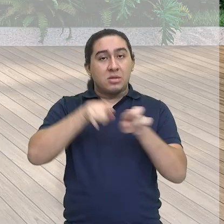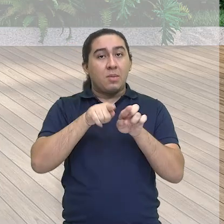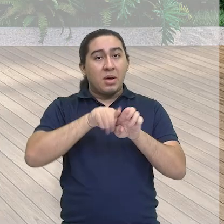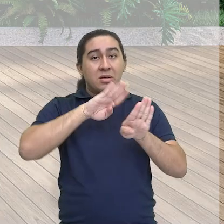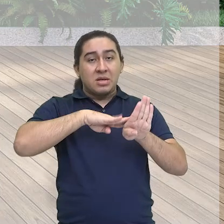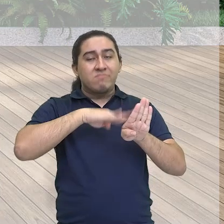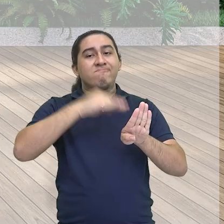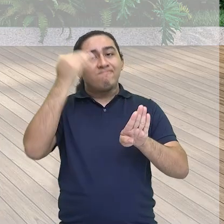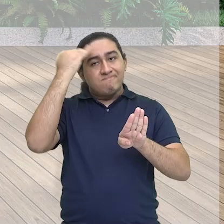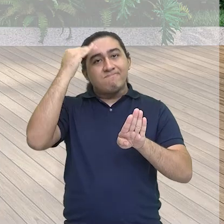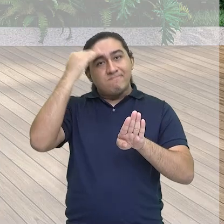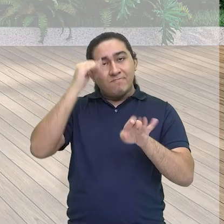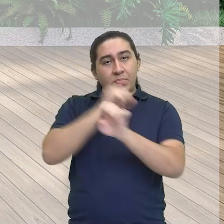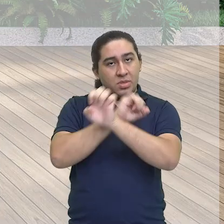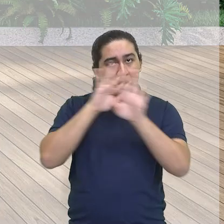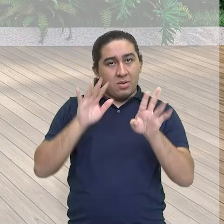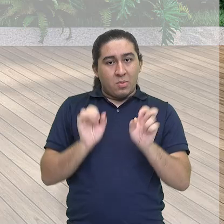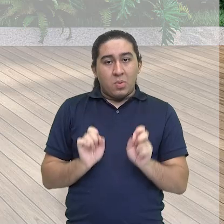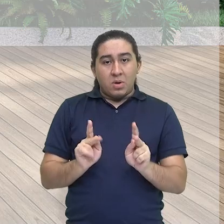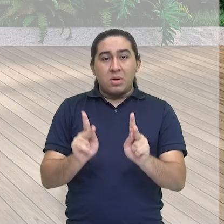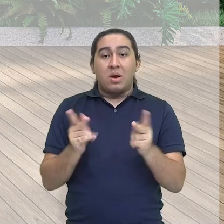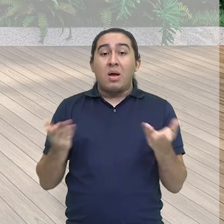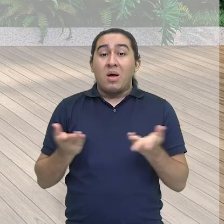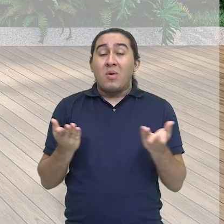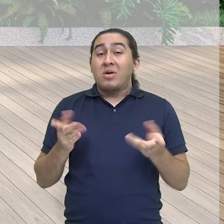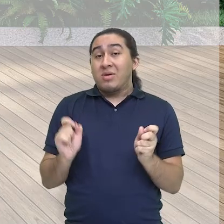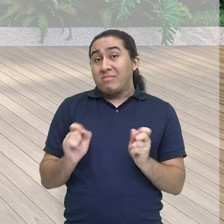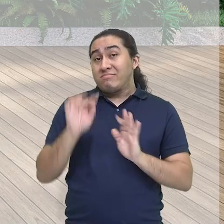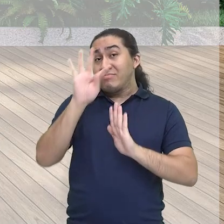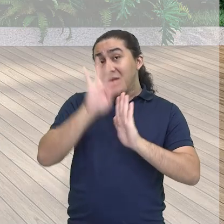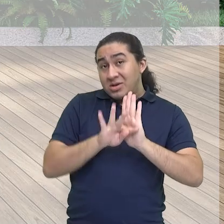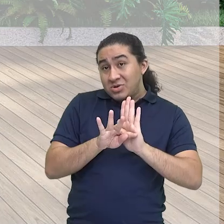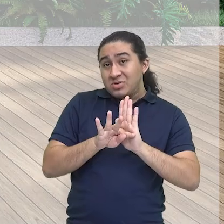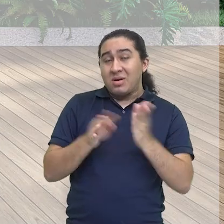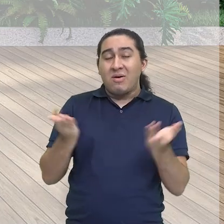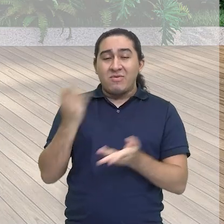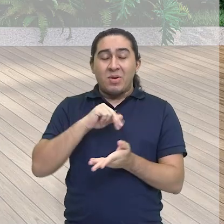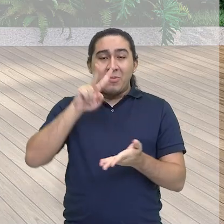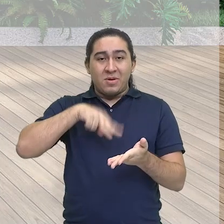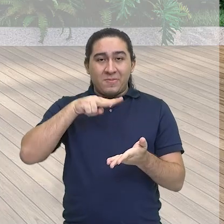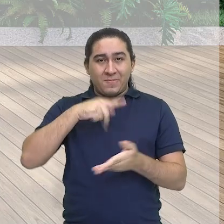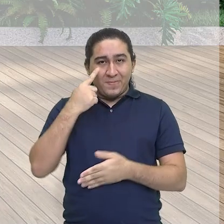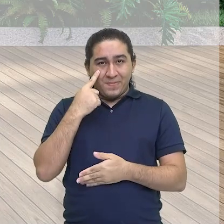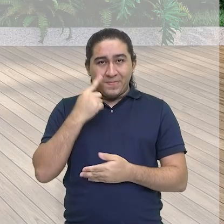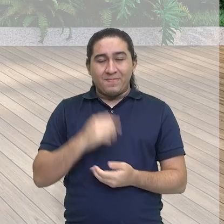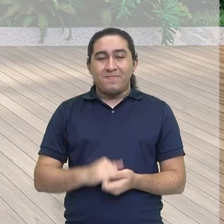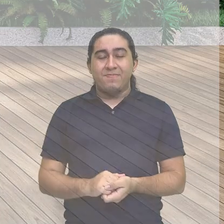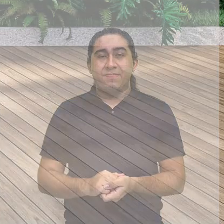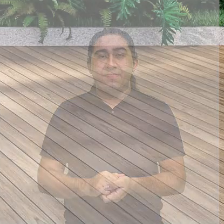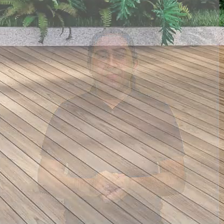dentro do texto. Então, vamos falar em texto, né? Vamos ler um texto?